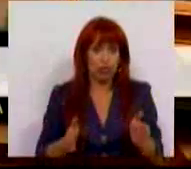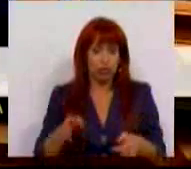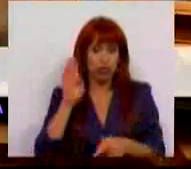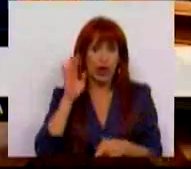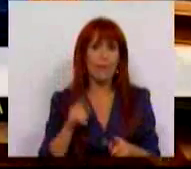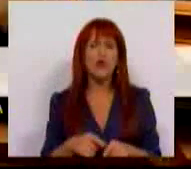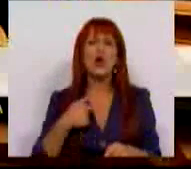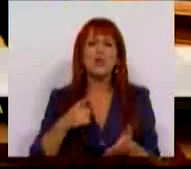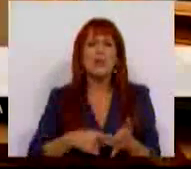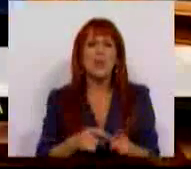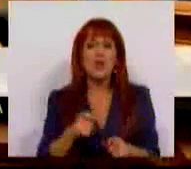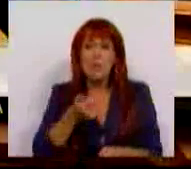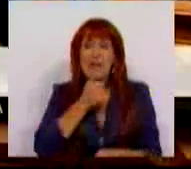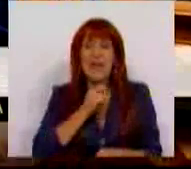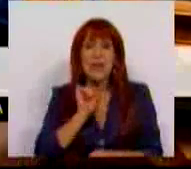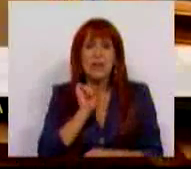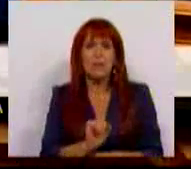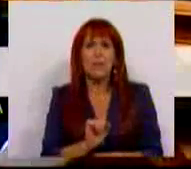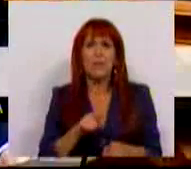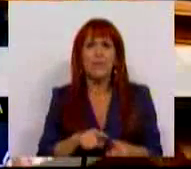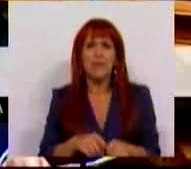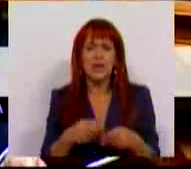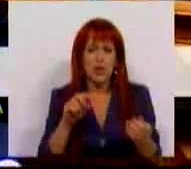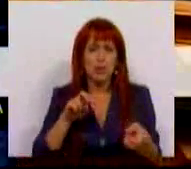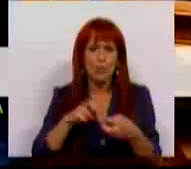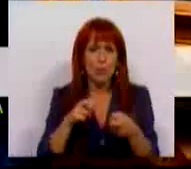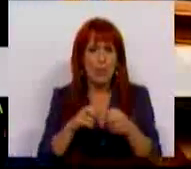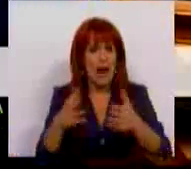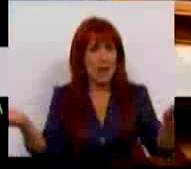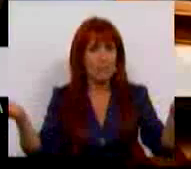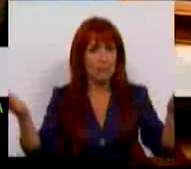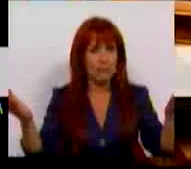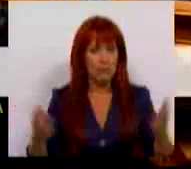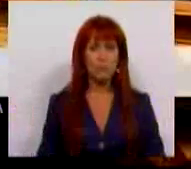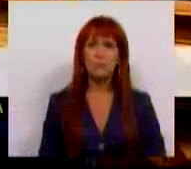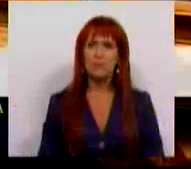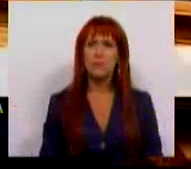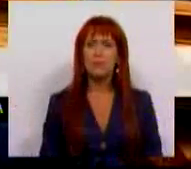identificados e o que nós precisamos é de medidas concretas para a solução do problema.